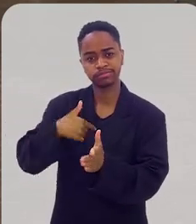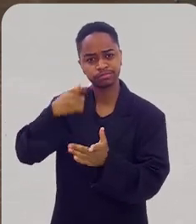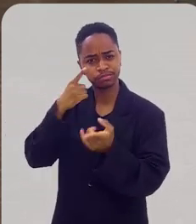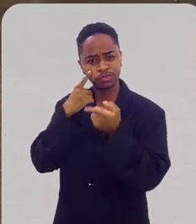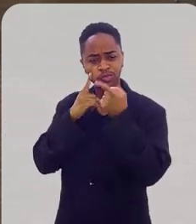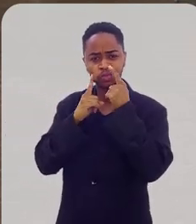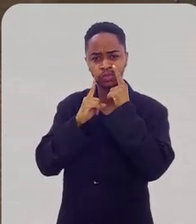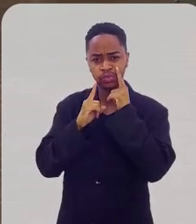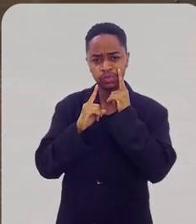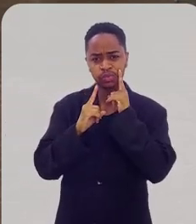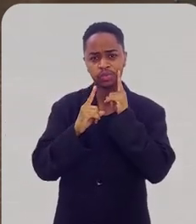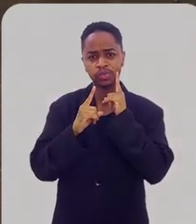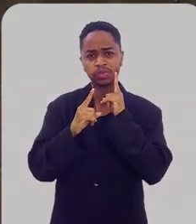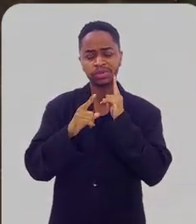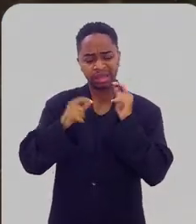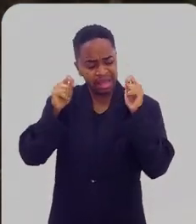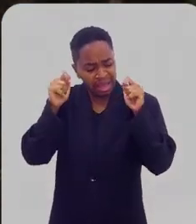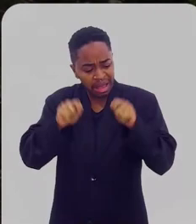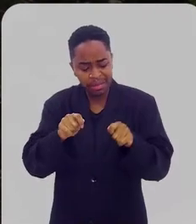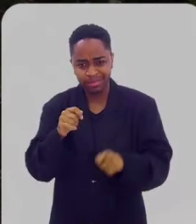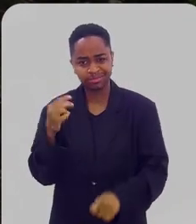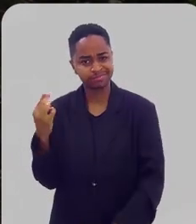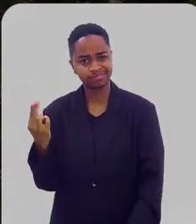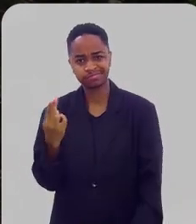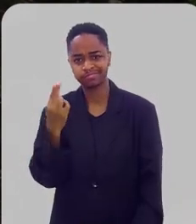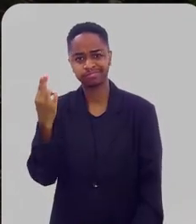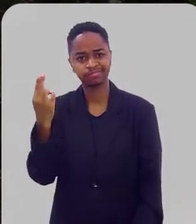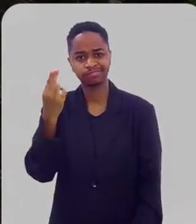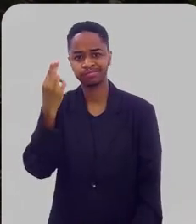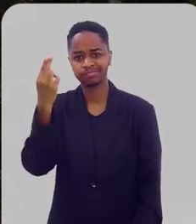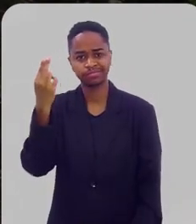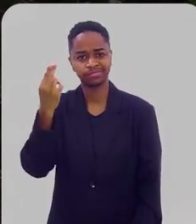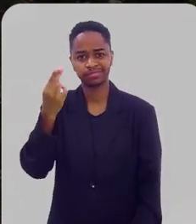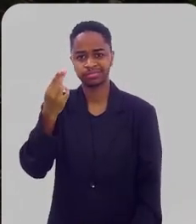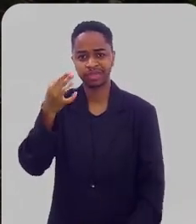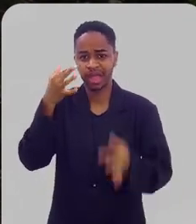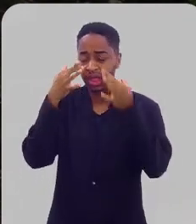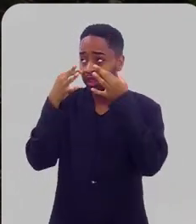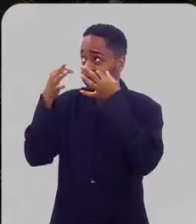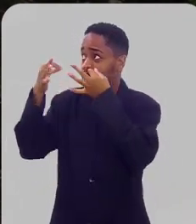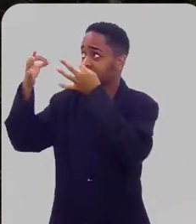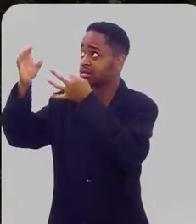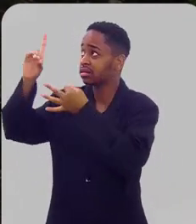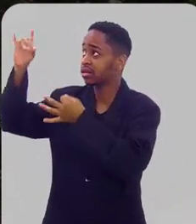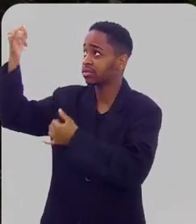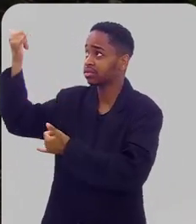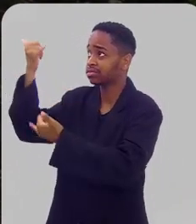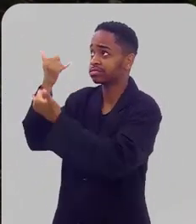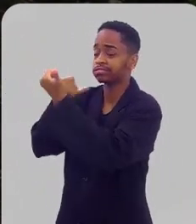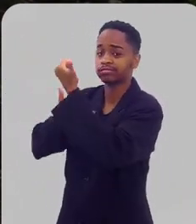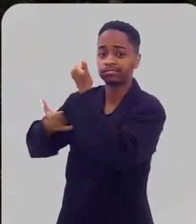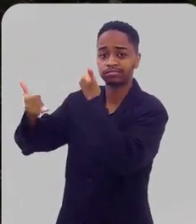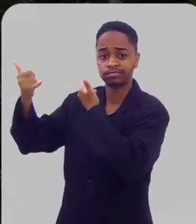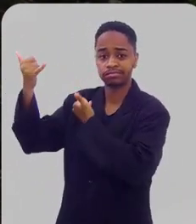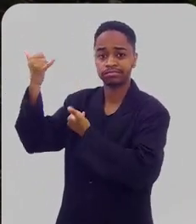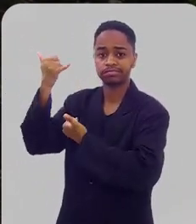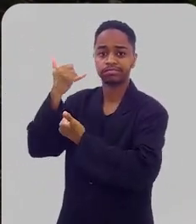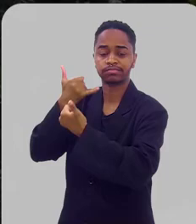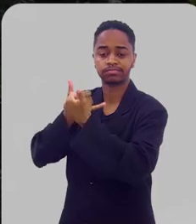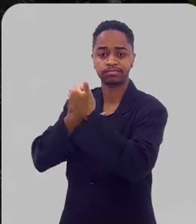chorei. Fui incapaz, meu pai, de ouvir a sua voz.